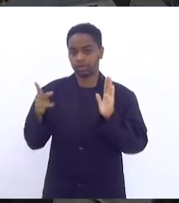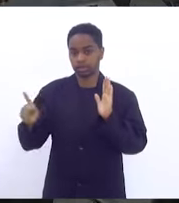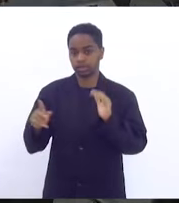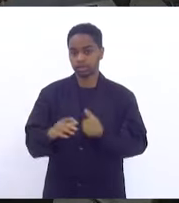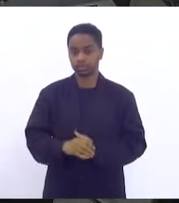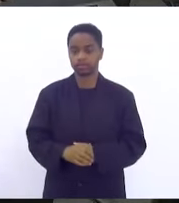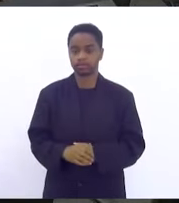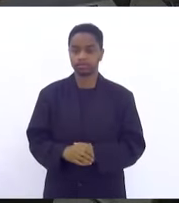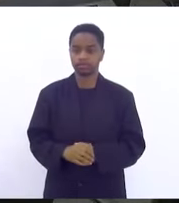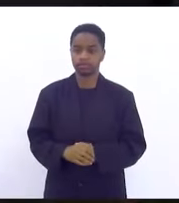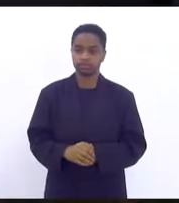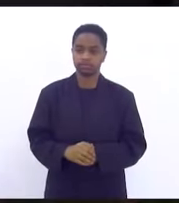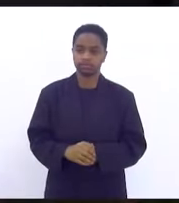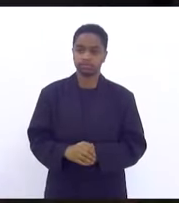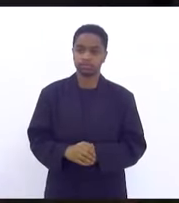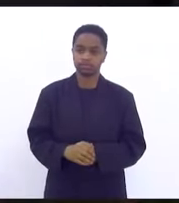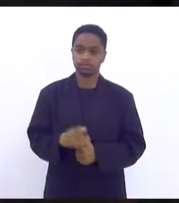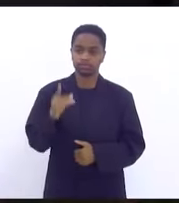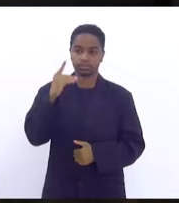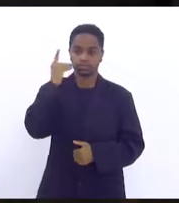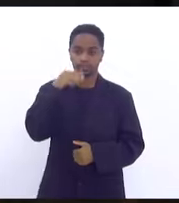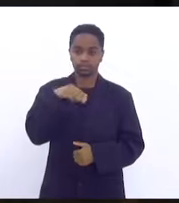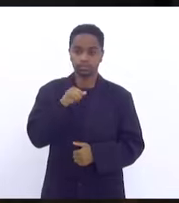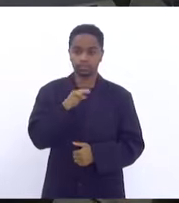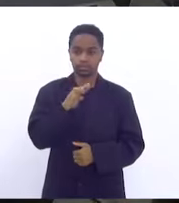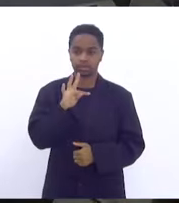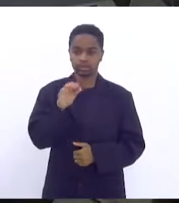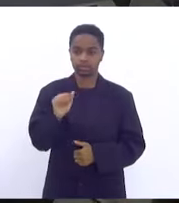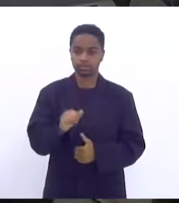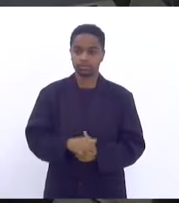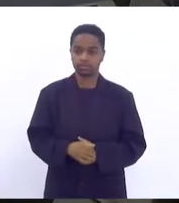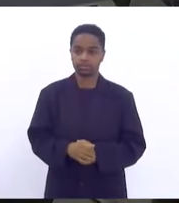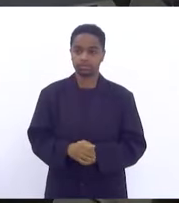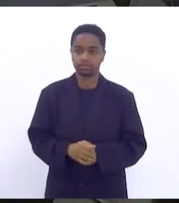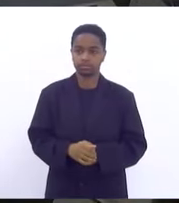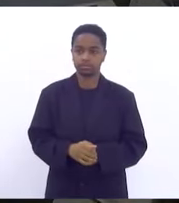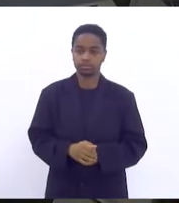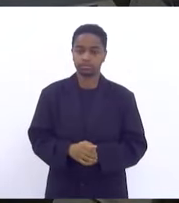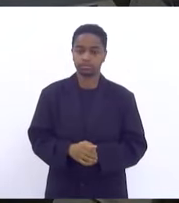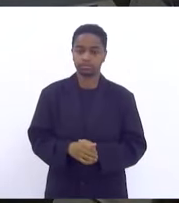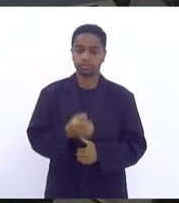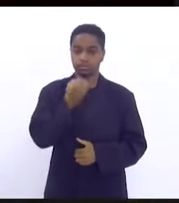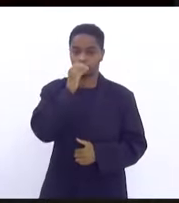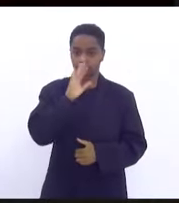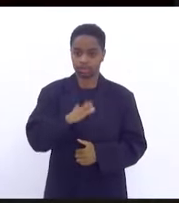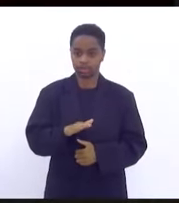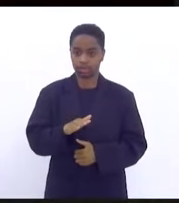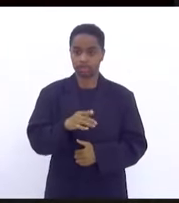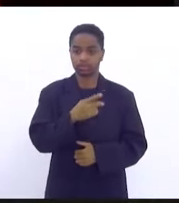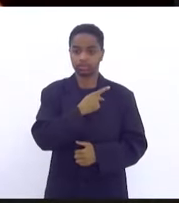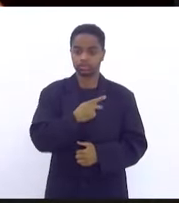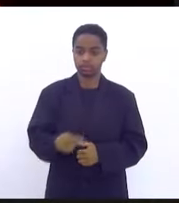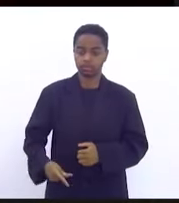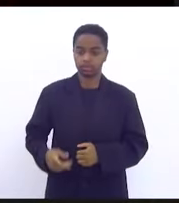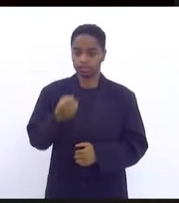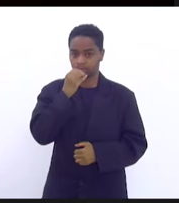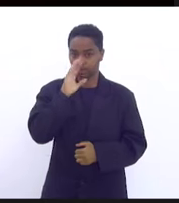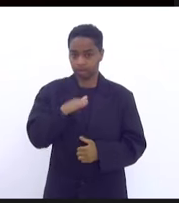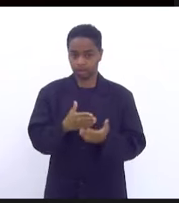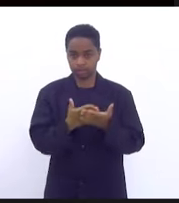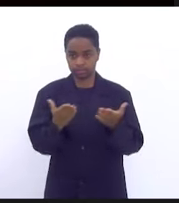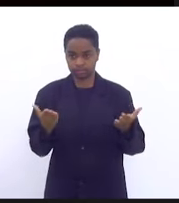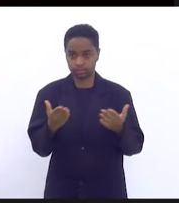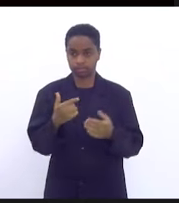Ratinho. Deputada Marta Rocha. Presidente, boa tarde a todas e todos. Eu queria,